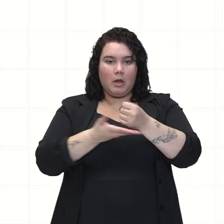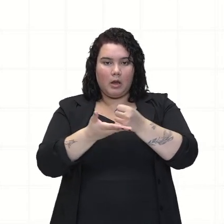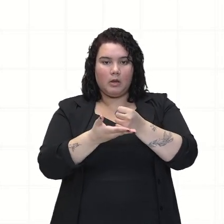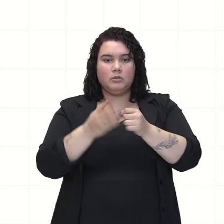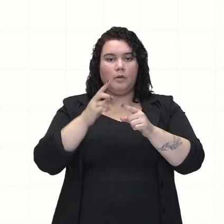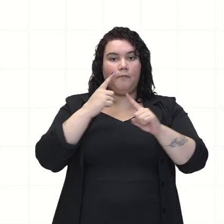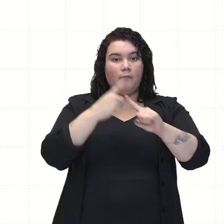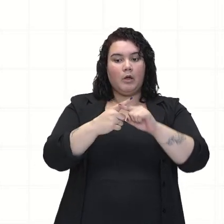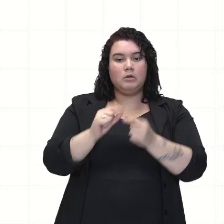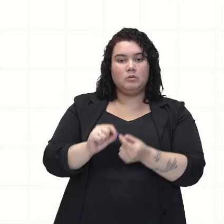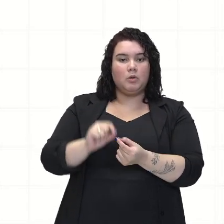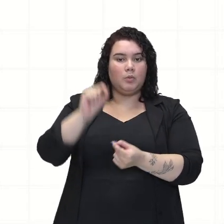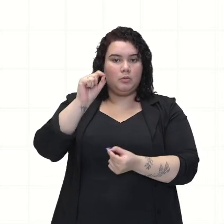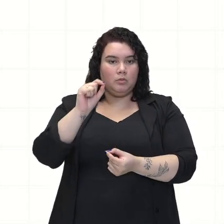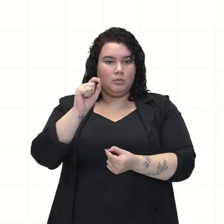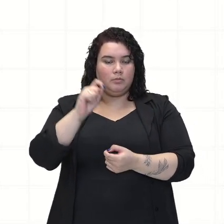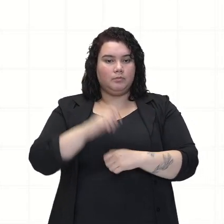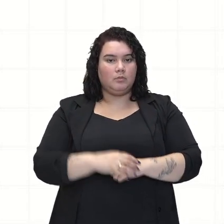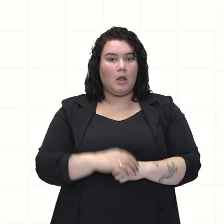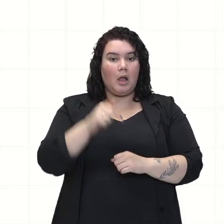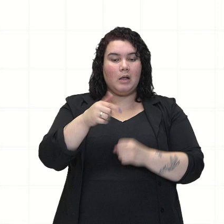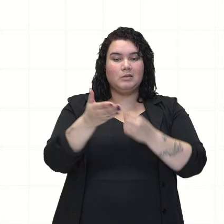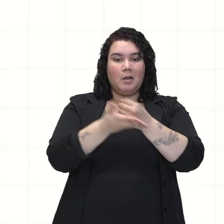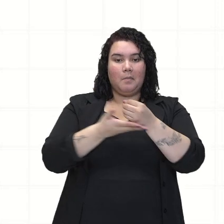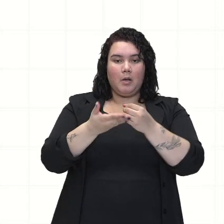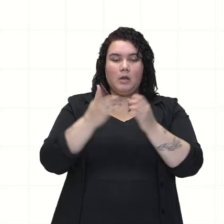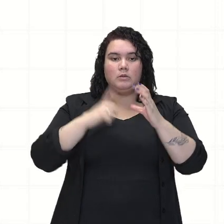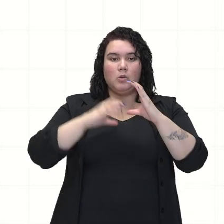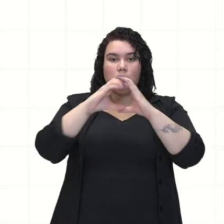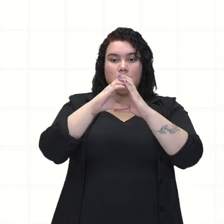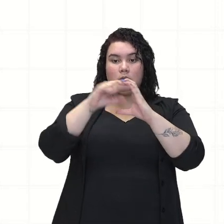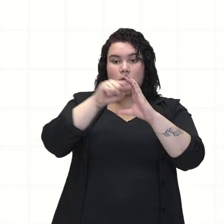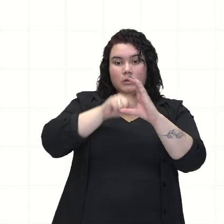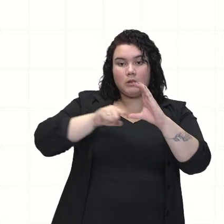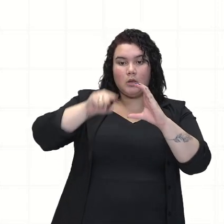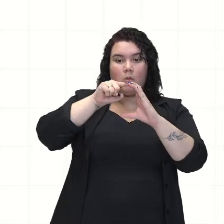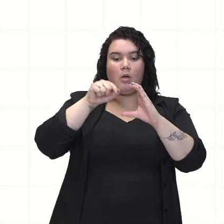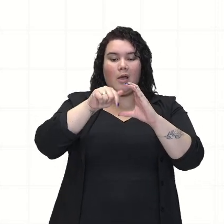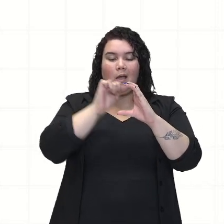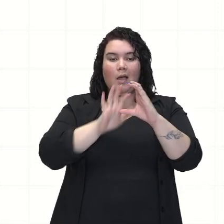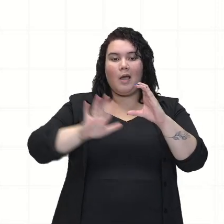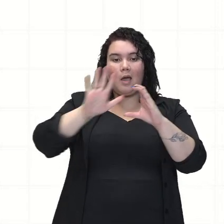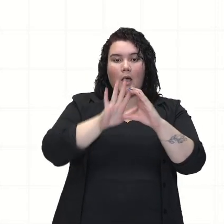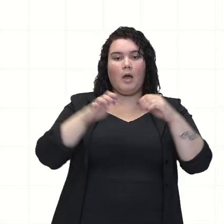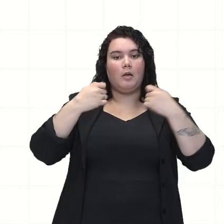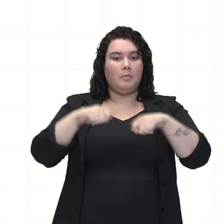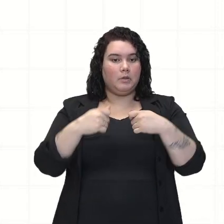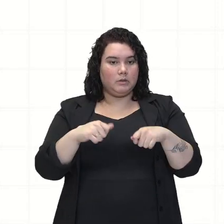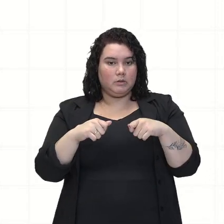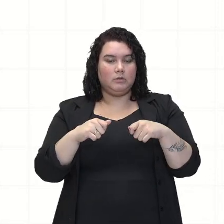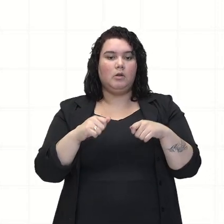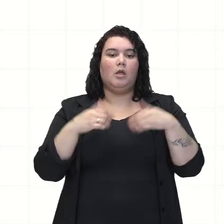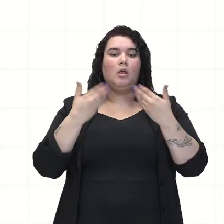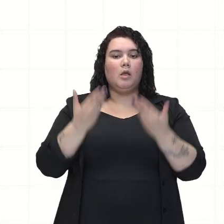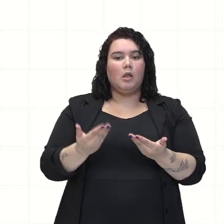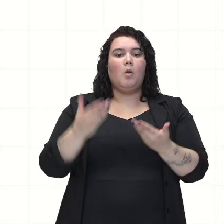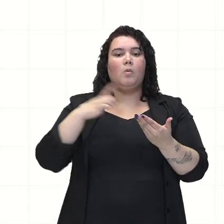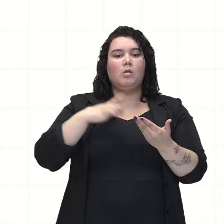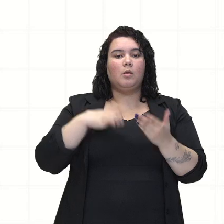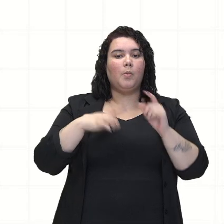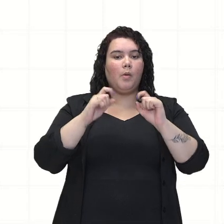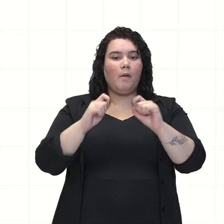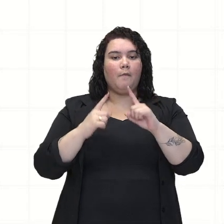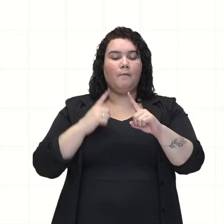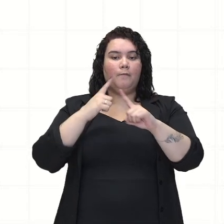ó, né, é um círculo, utilizamos a fórmula da área de um círculo, vezes a altura desse cilindro. Lembrando que ele